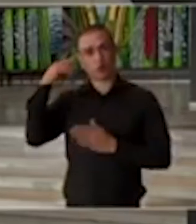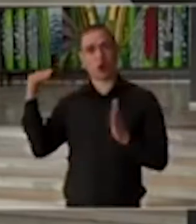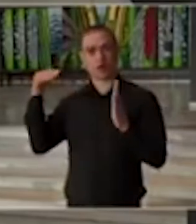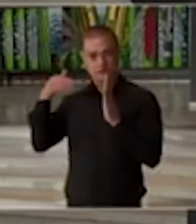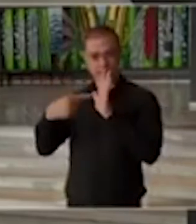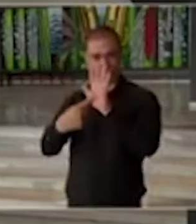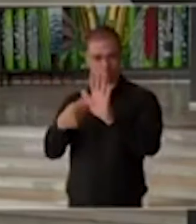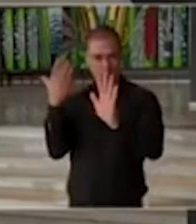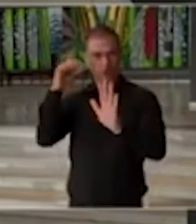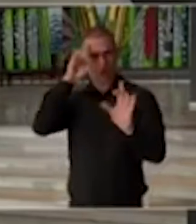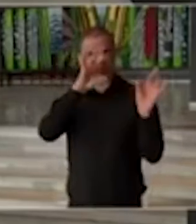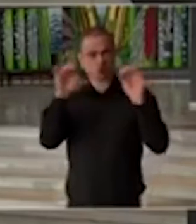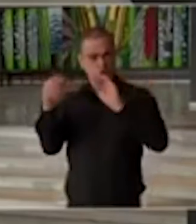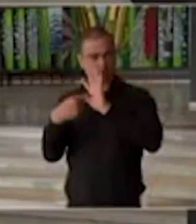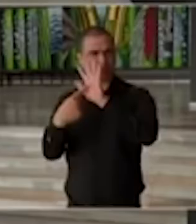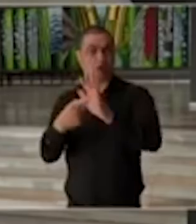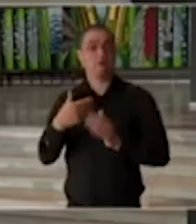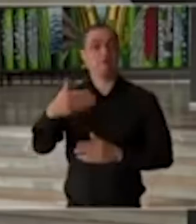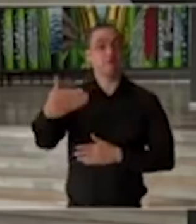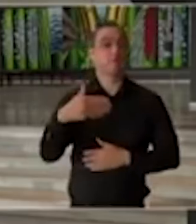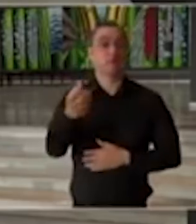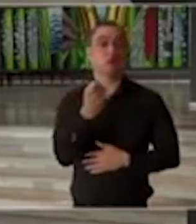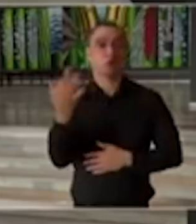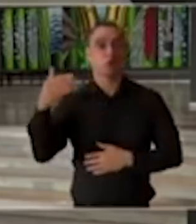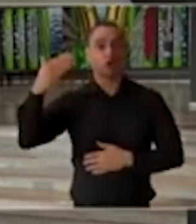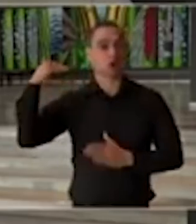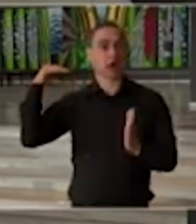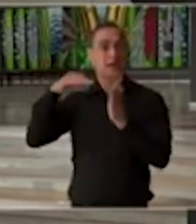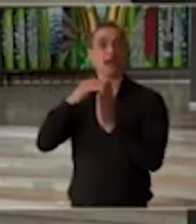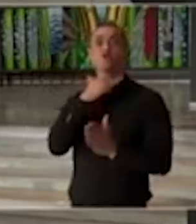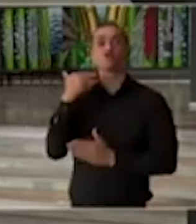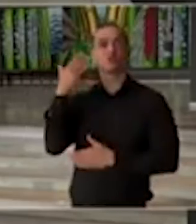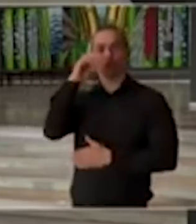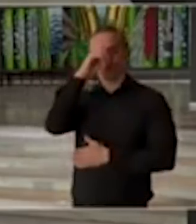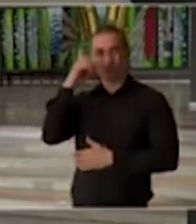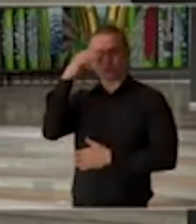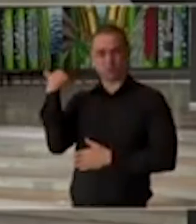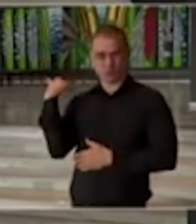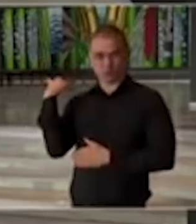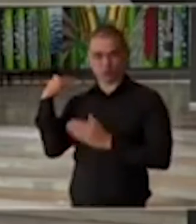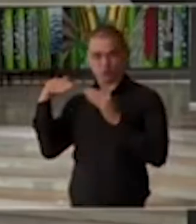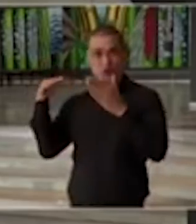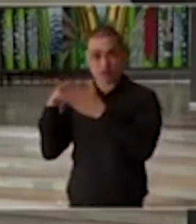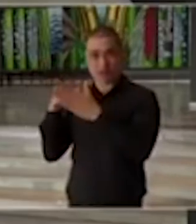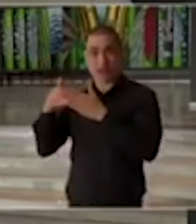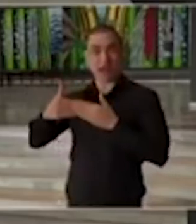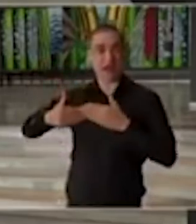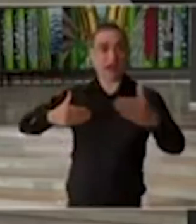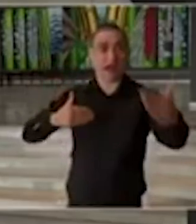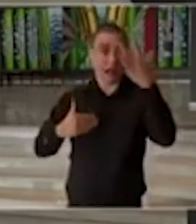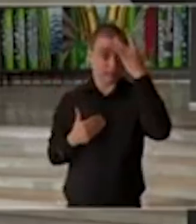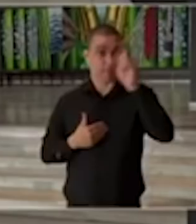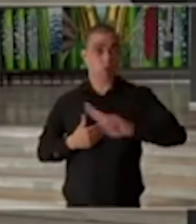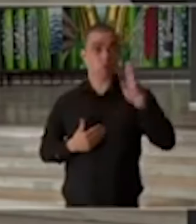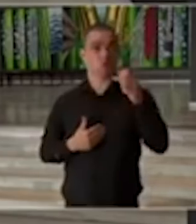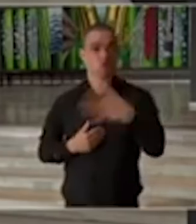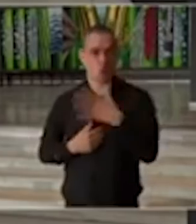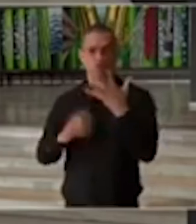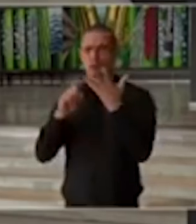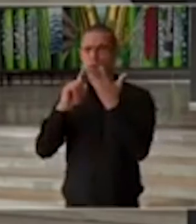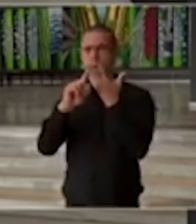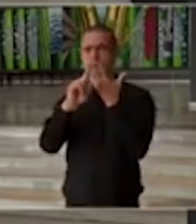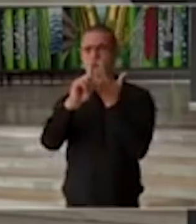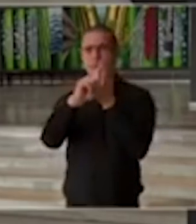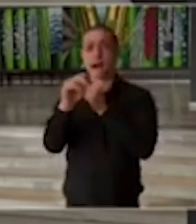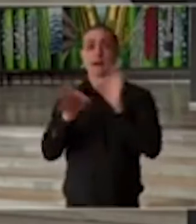sendo mostrada aqui diariamente, que venceu esse domingo. Amanhã a gente vai mostrar a projeção básica, a gente estava usando uma série de cenários para